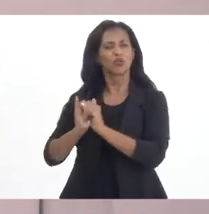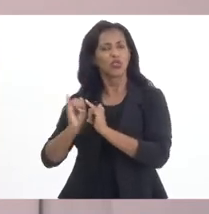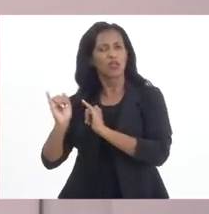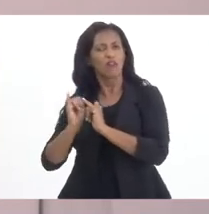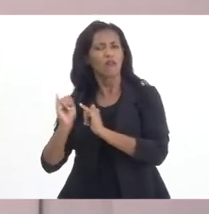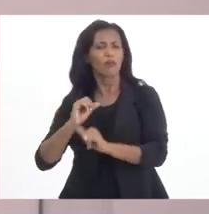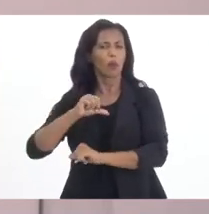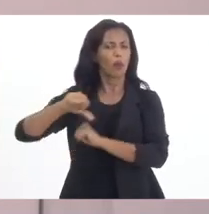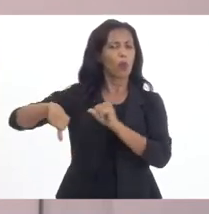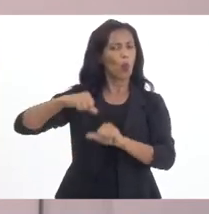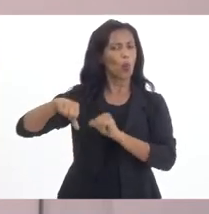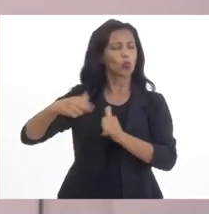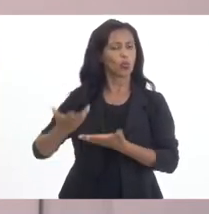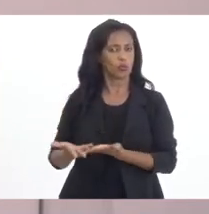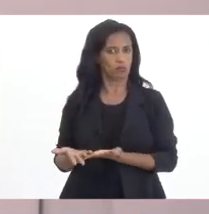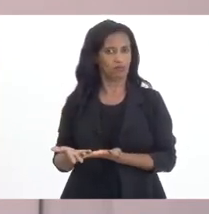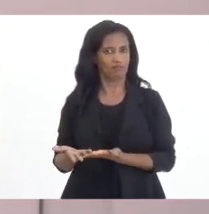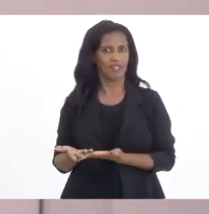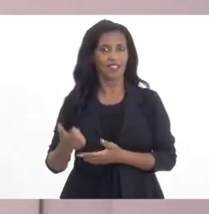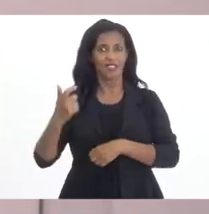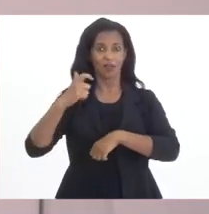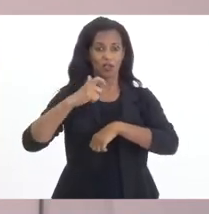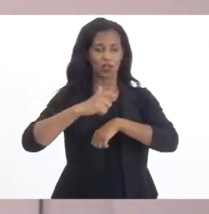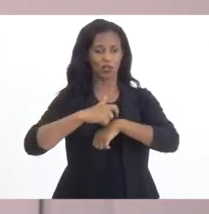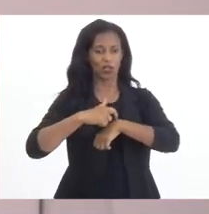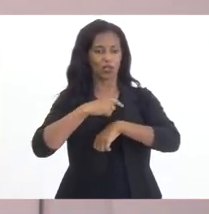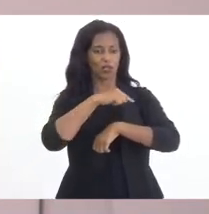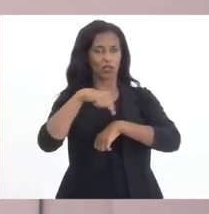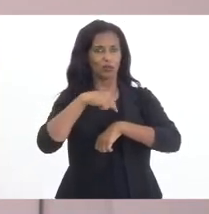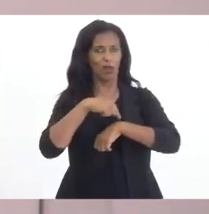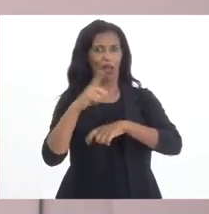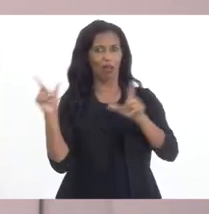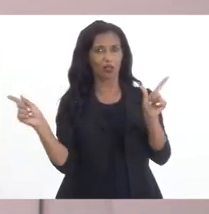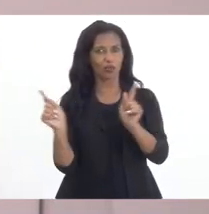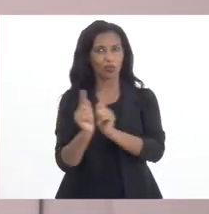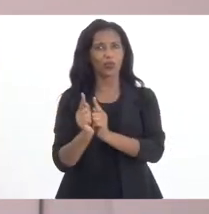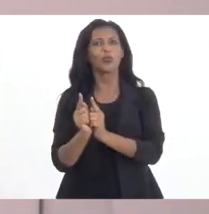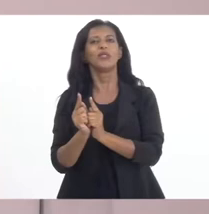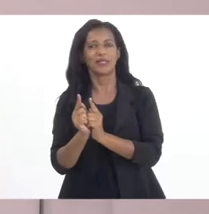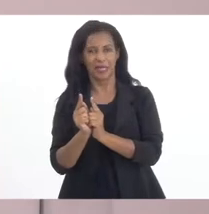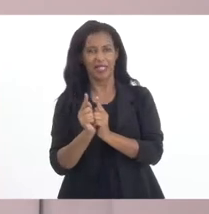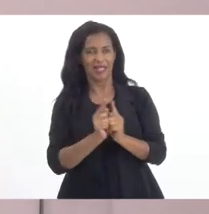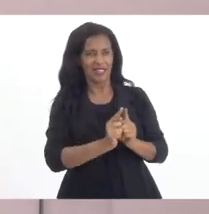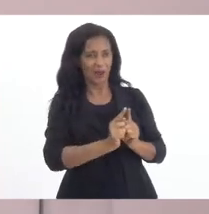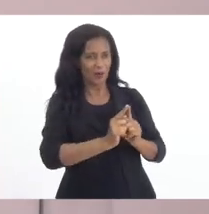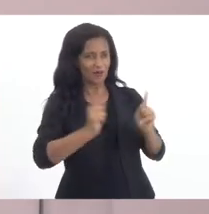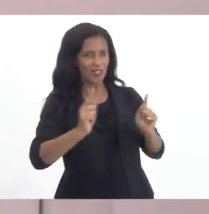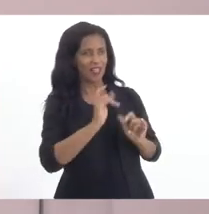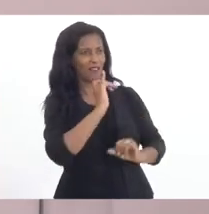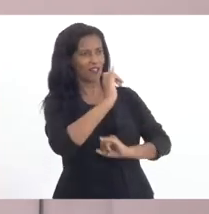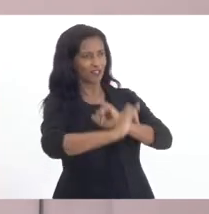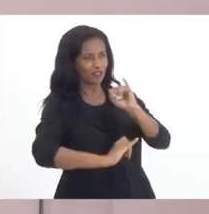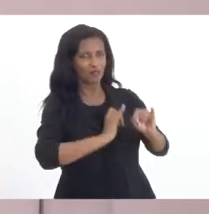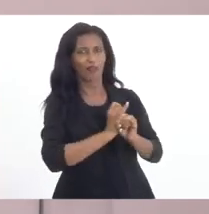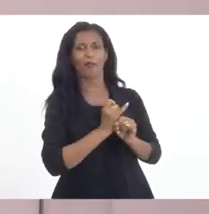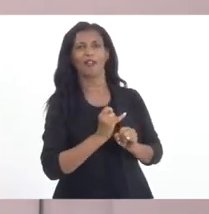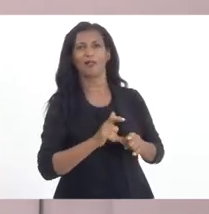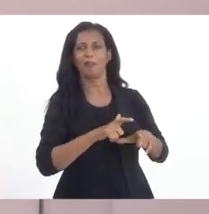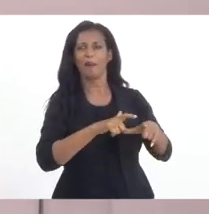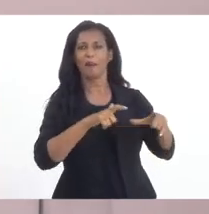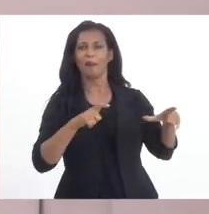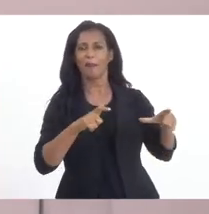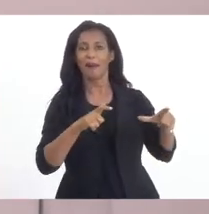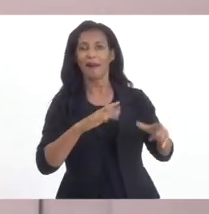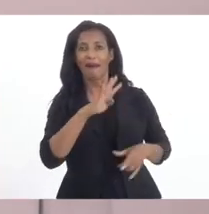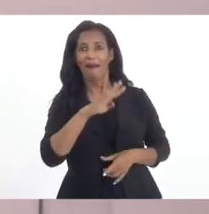etc. Tal. Então aumentava a carga horária de tecnologia da informação e diminuía a carga horária de termodinâmica e tal. Aí, a